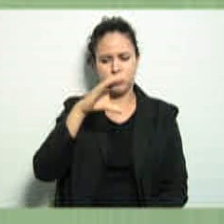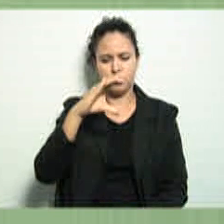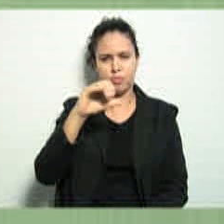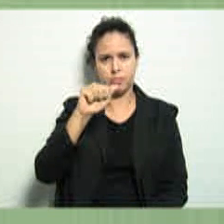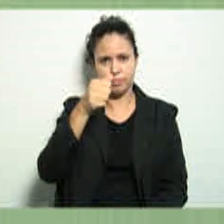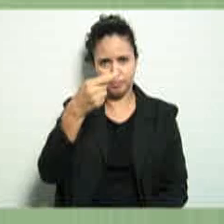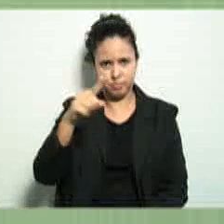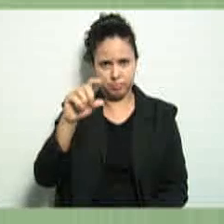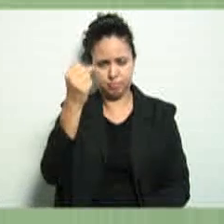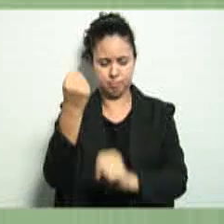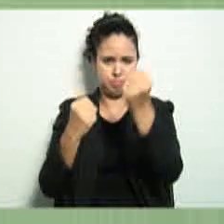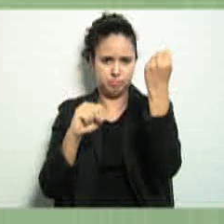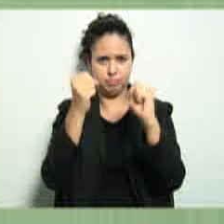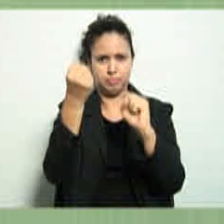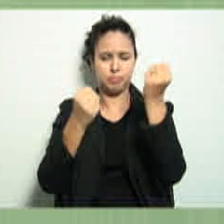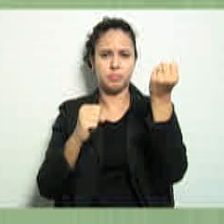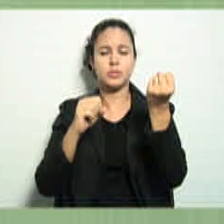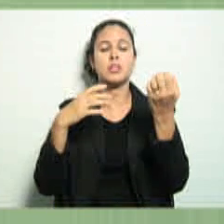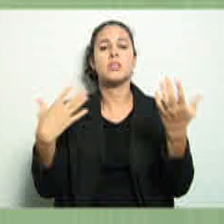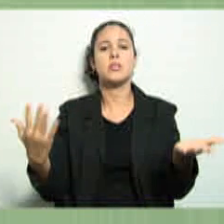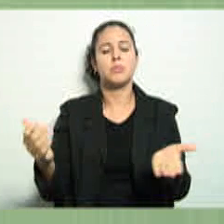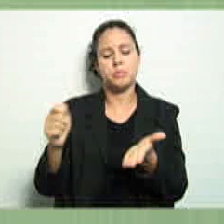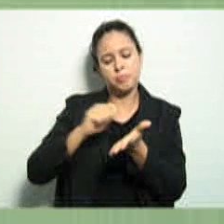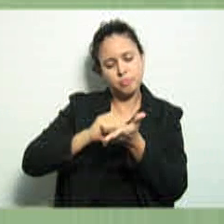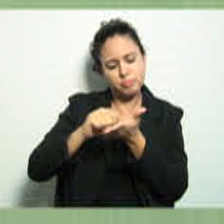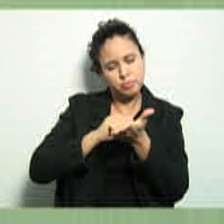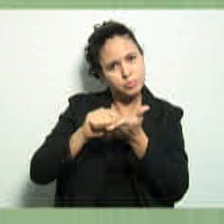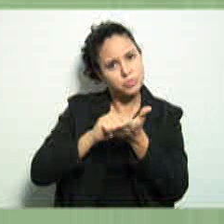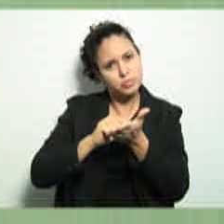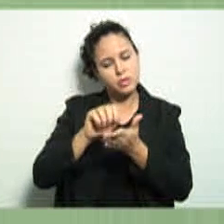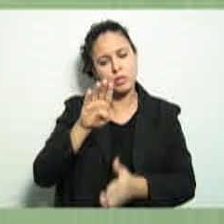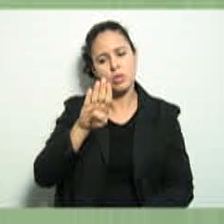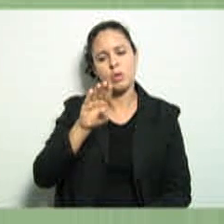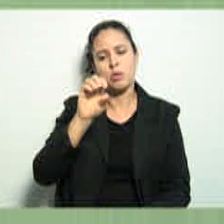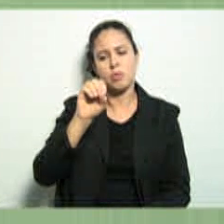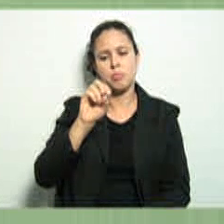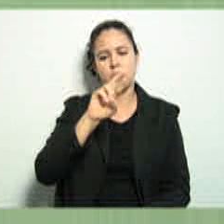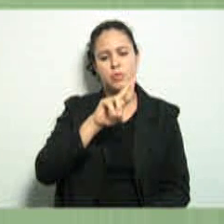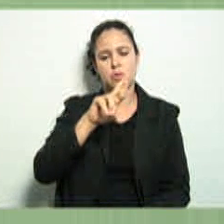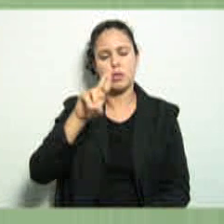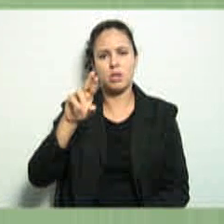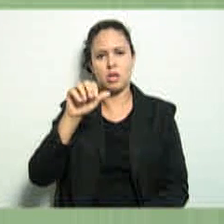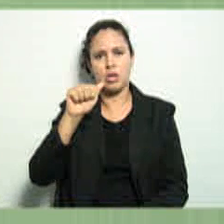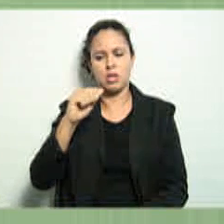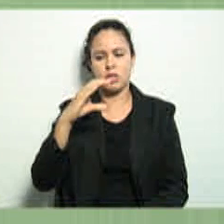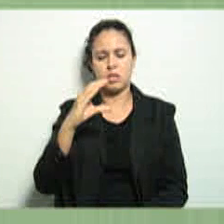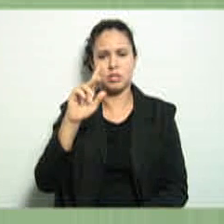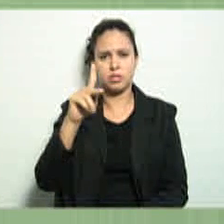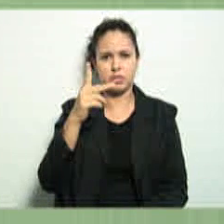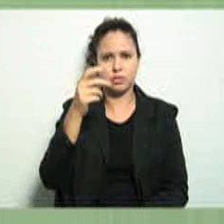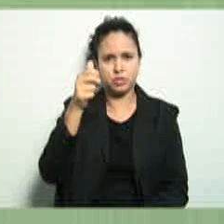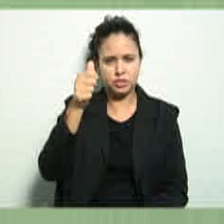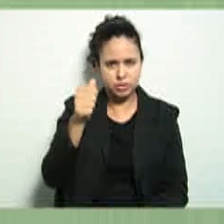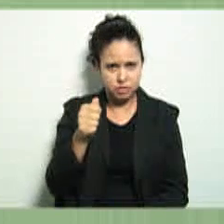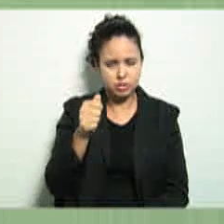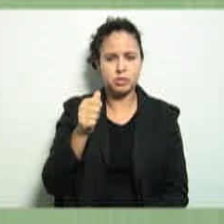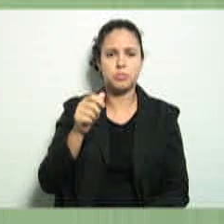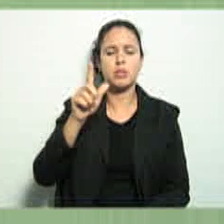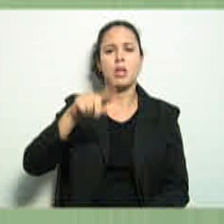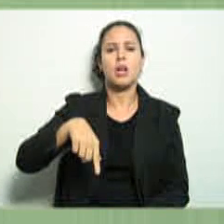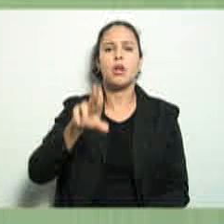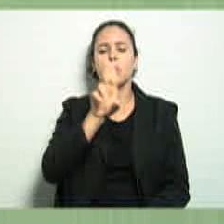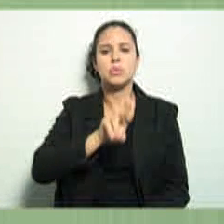A borracha natural já era utilizada na confecção de calçados e galochas, mas com o processo